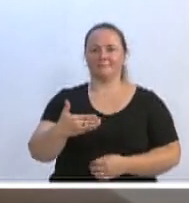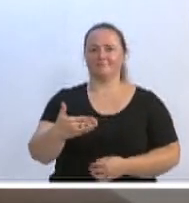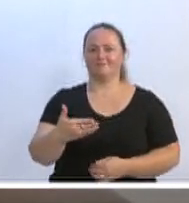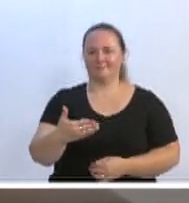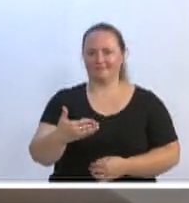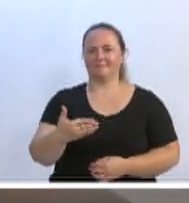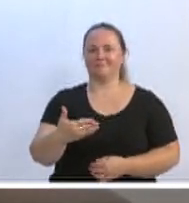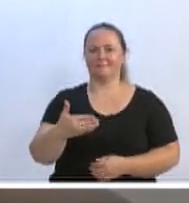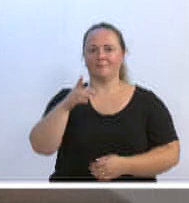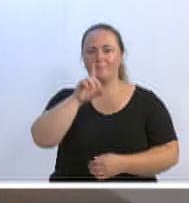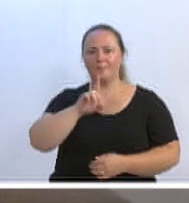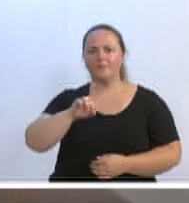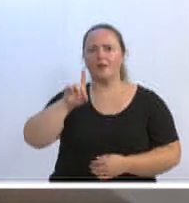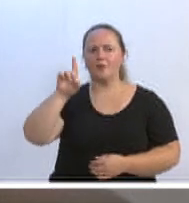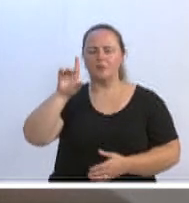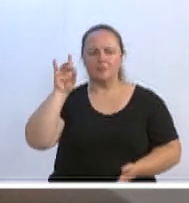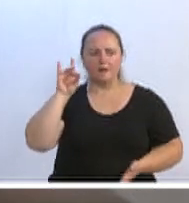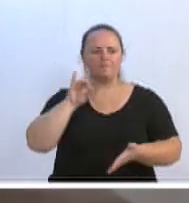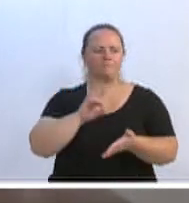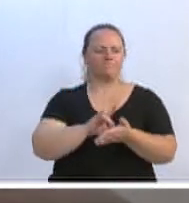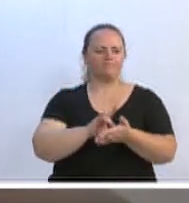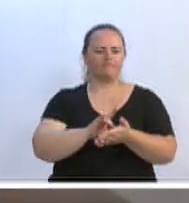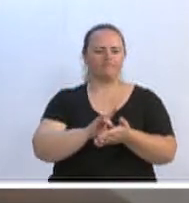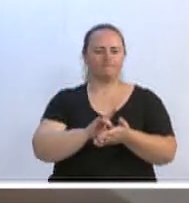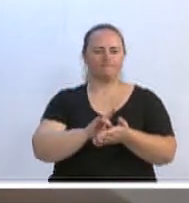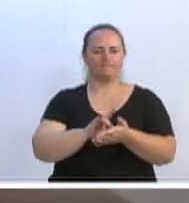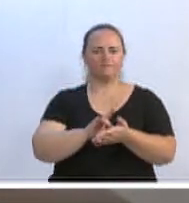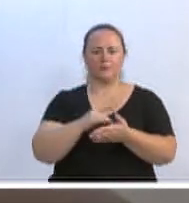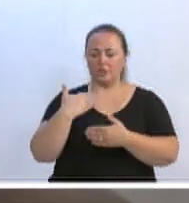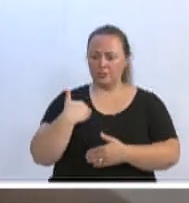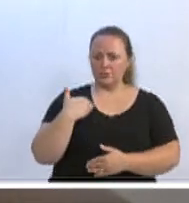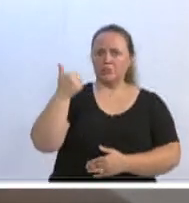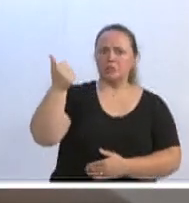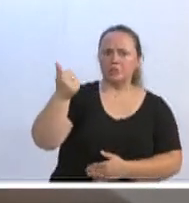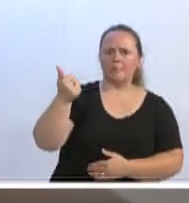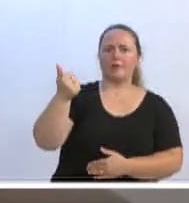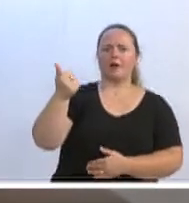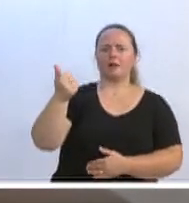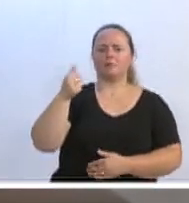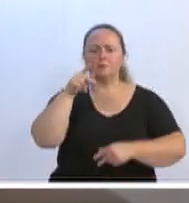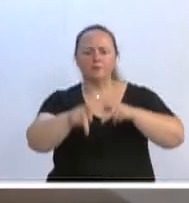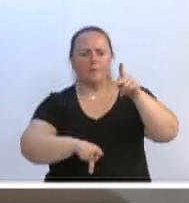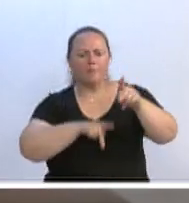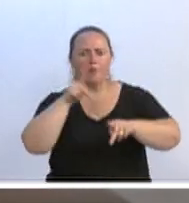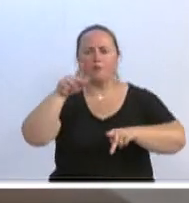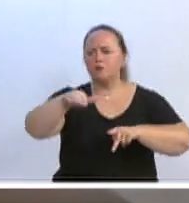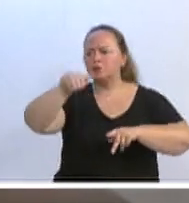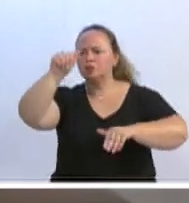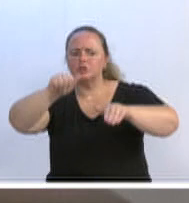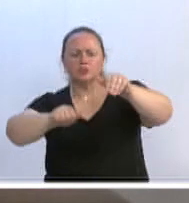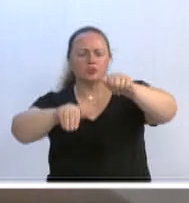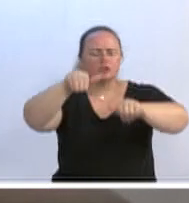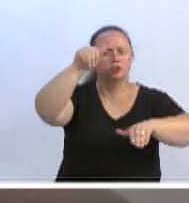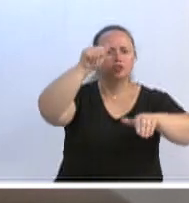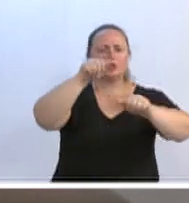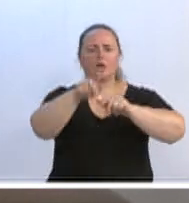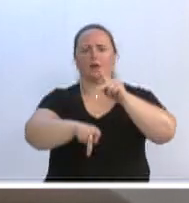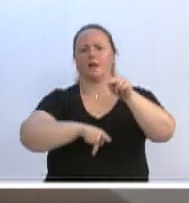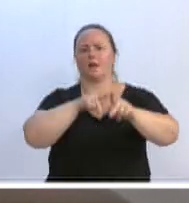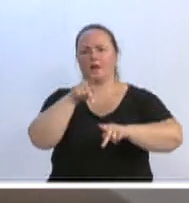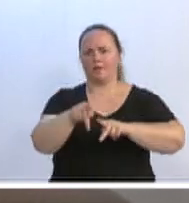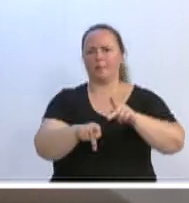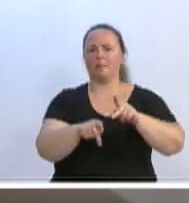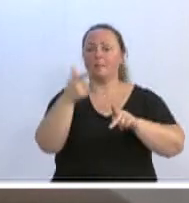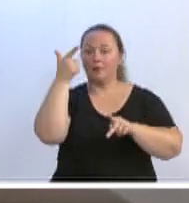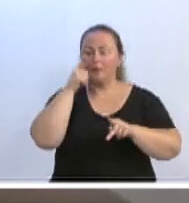tem nos convocado, tem convocado um povo, né, para dizer que